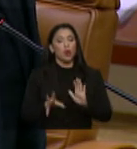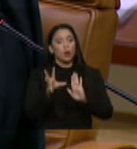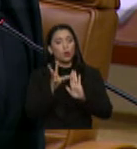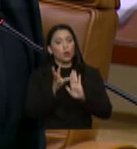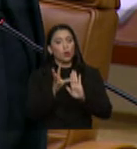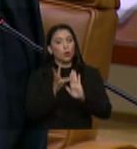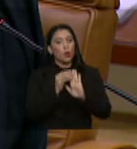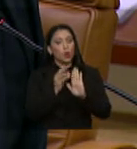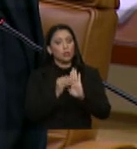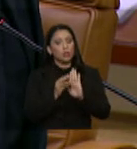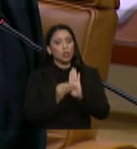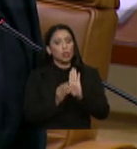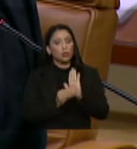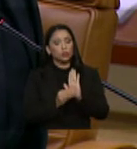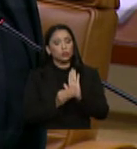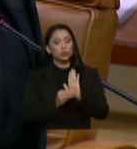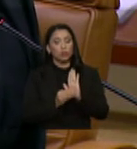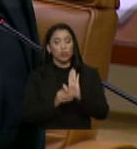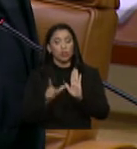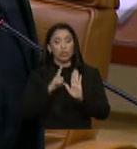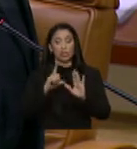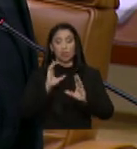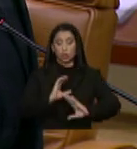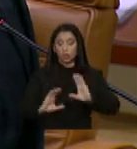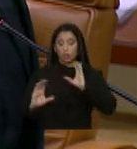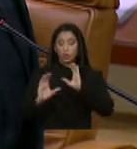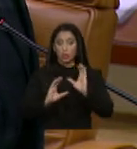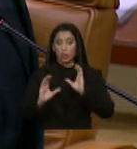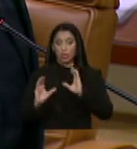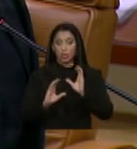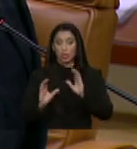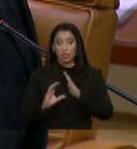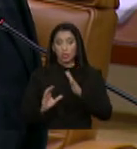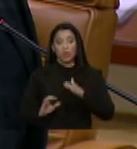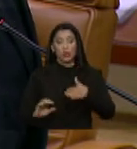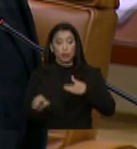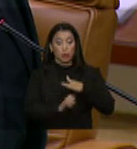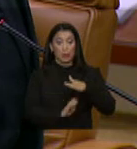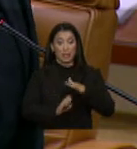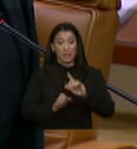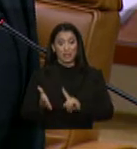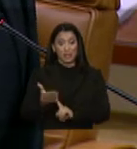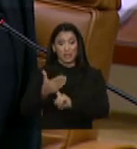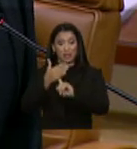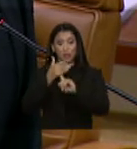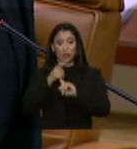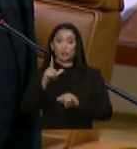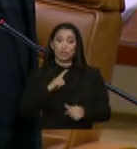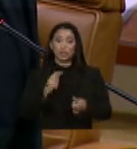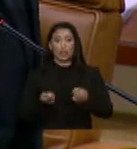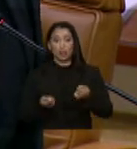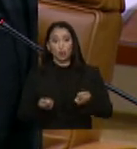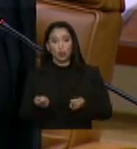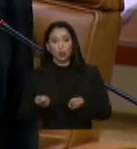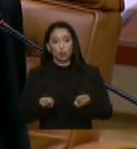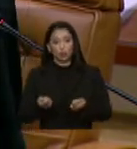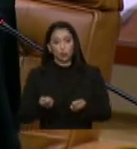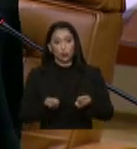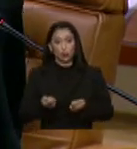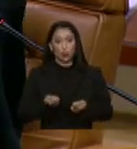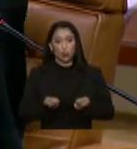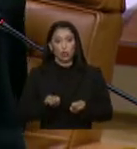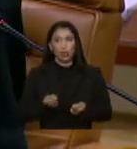conteúdo de comunicações que estejam sobre o controle de empresa de tecnologia empresas e tecnologias